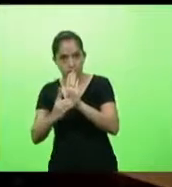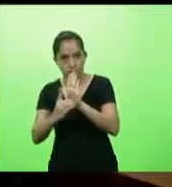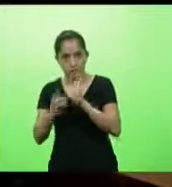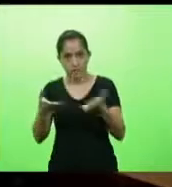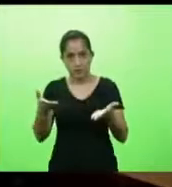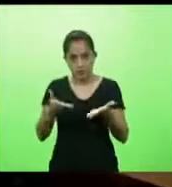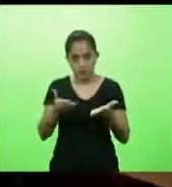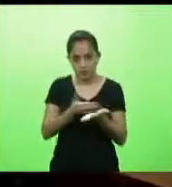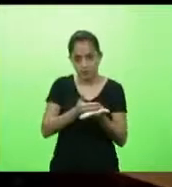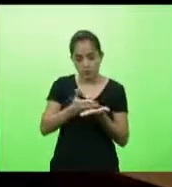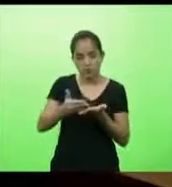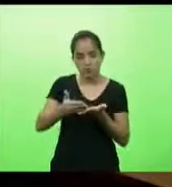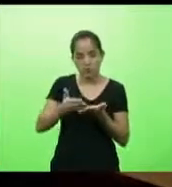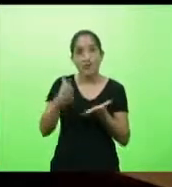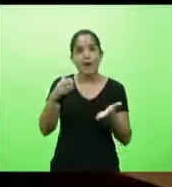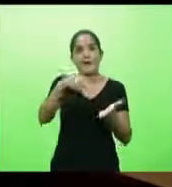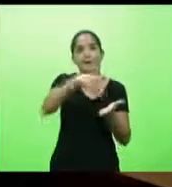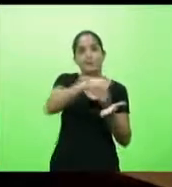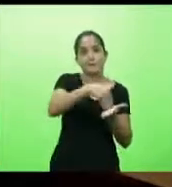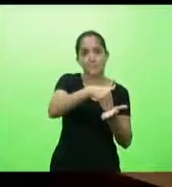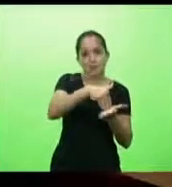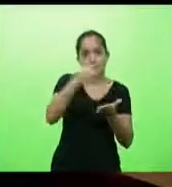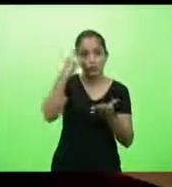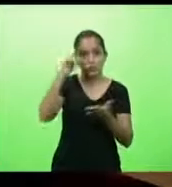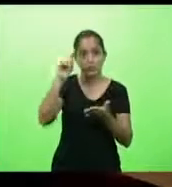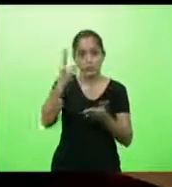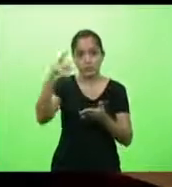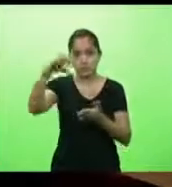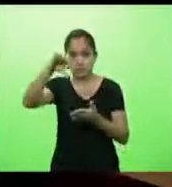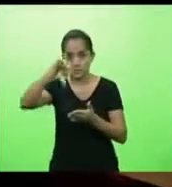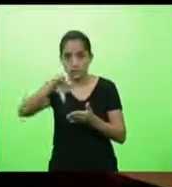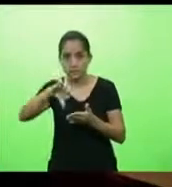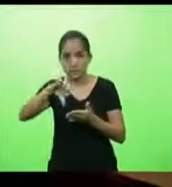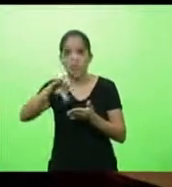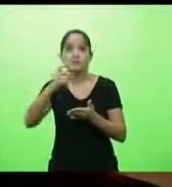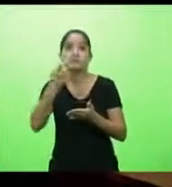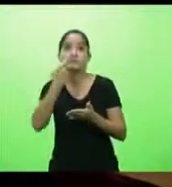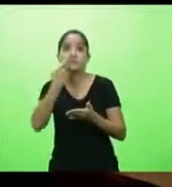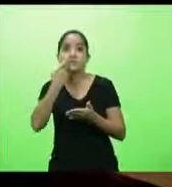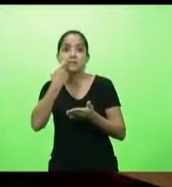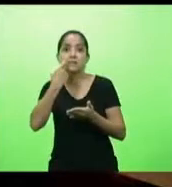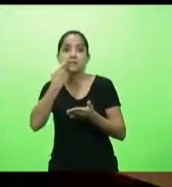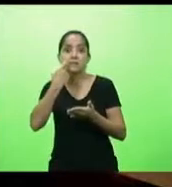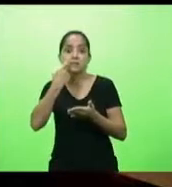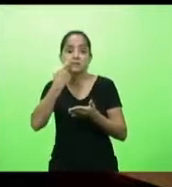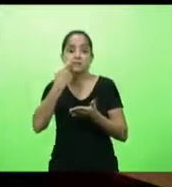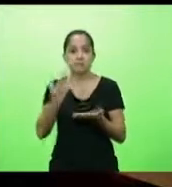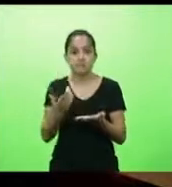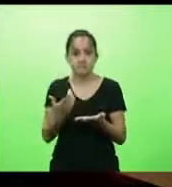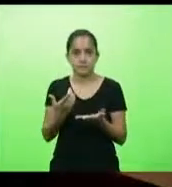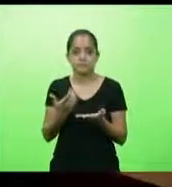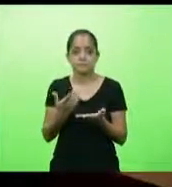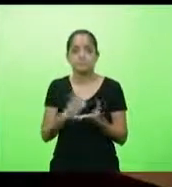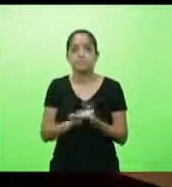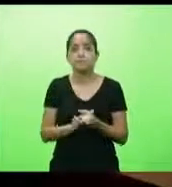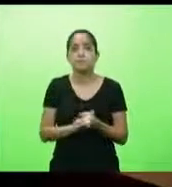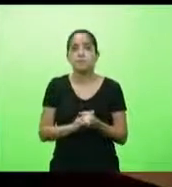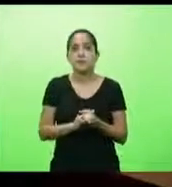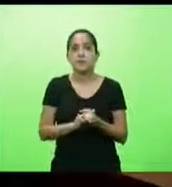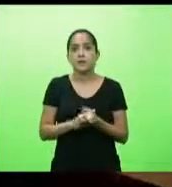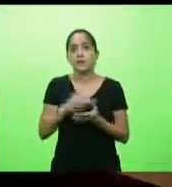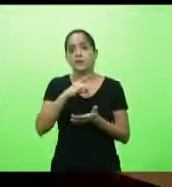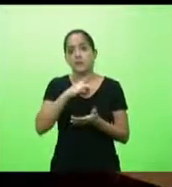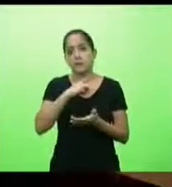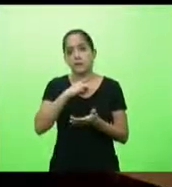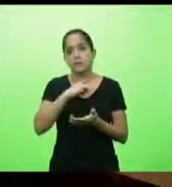hoje até o próximo dia 19, portanto, a próxima sexta-feira, deputado Cobalcini. Aí houve